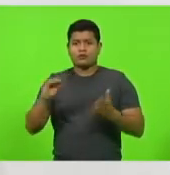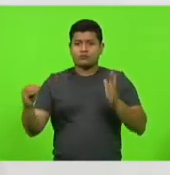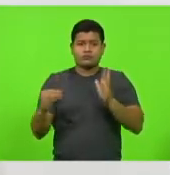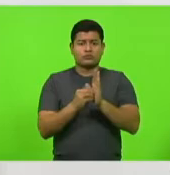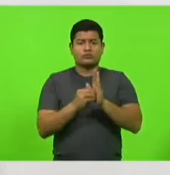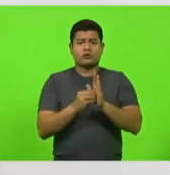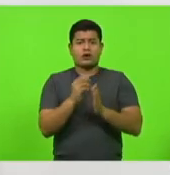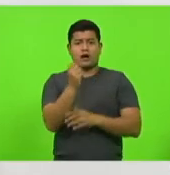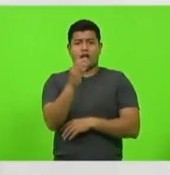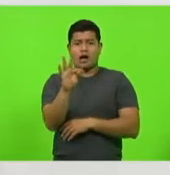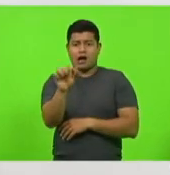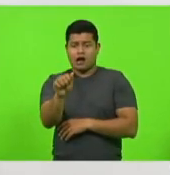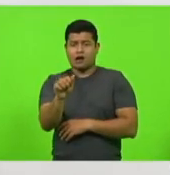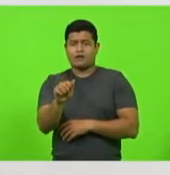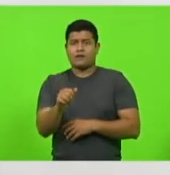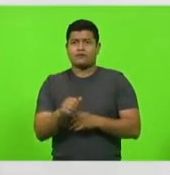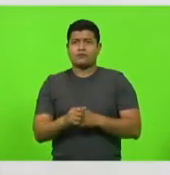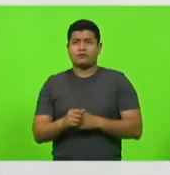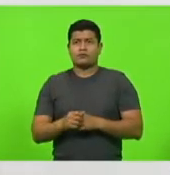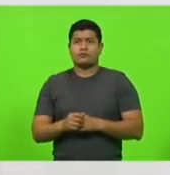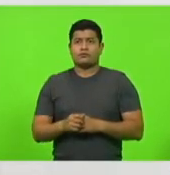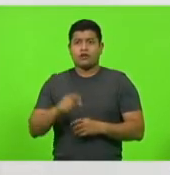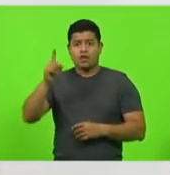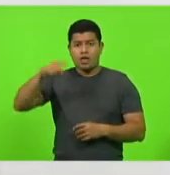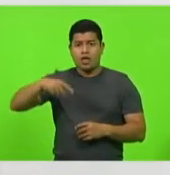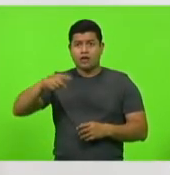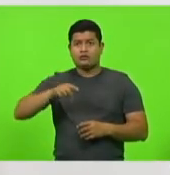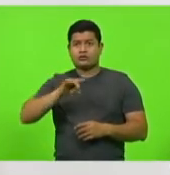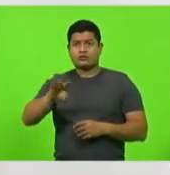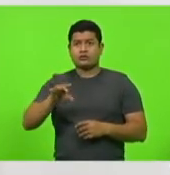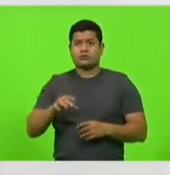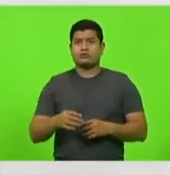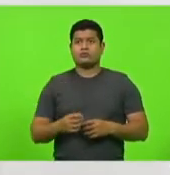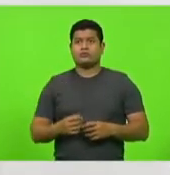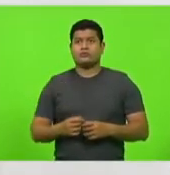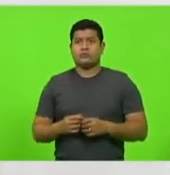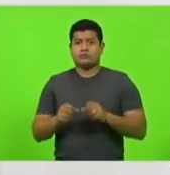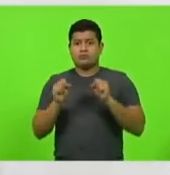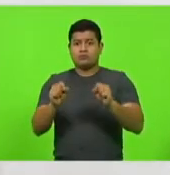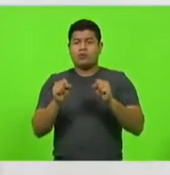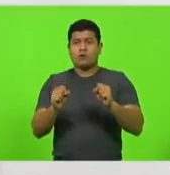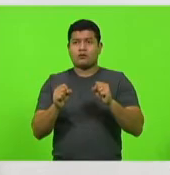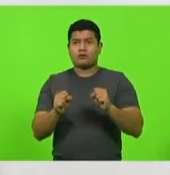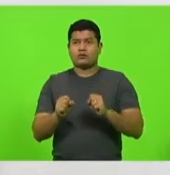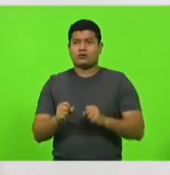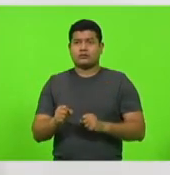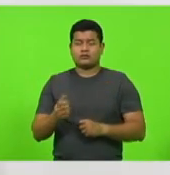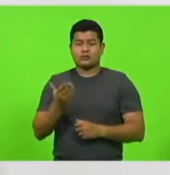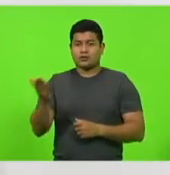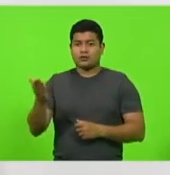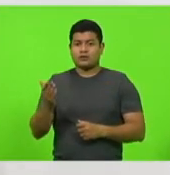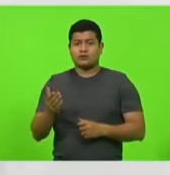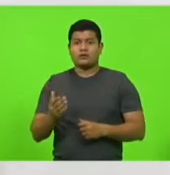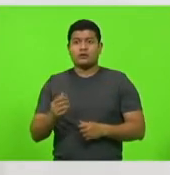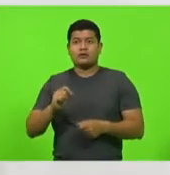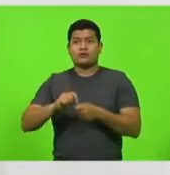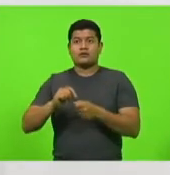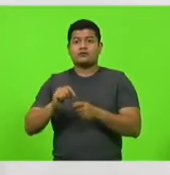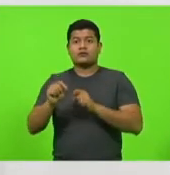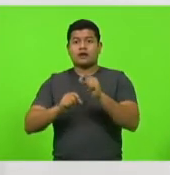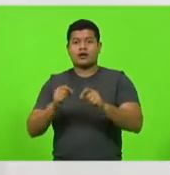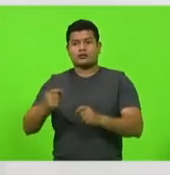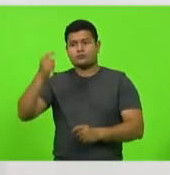essa manifestação. E é para fazer só uma coisa. Pode ver, só estão fazendo isso com os